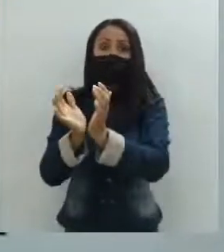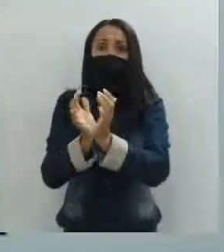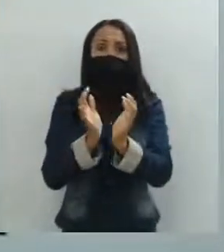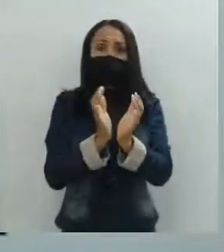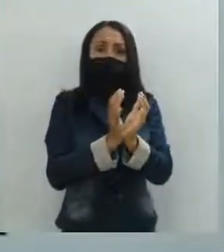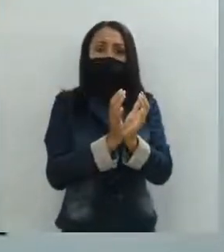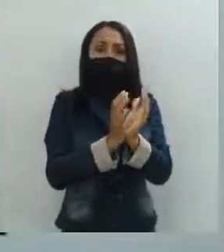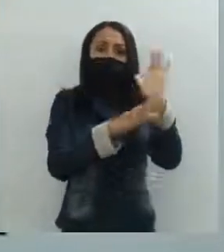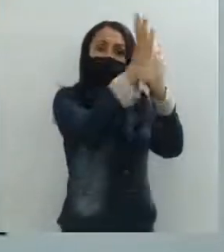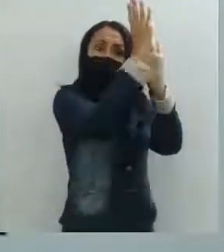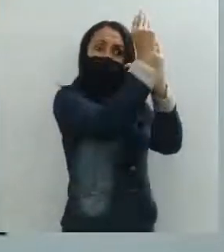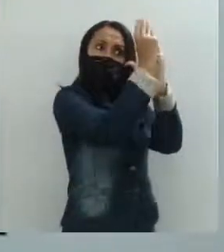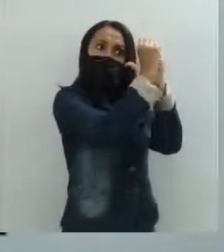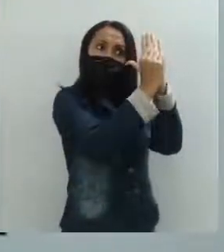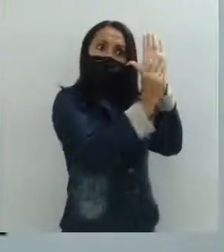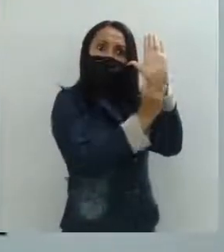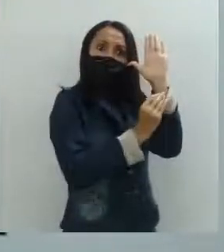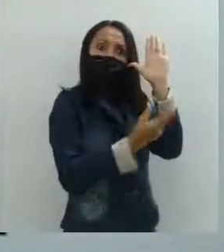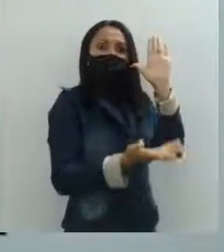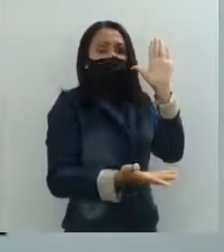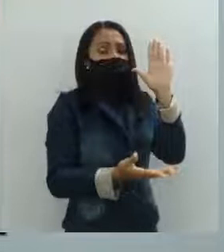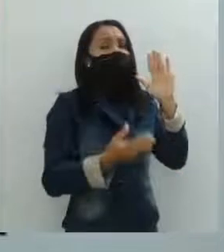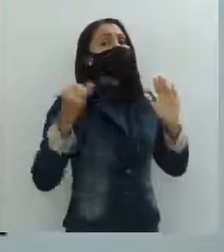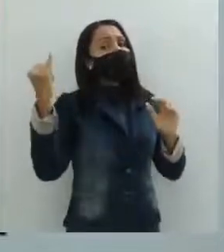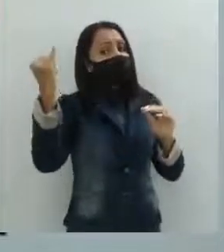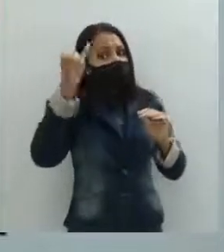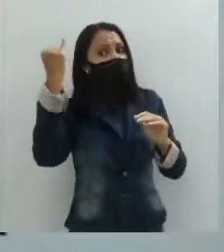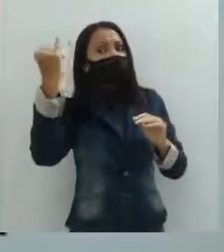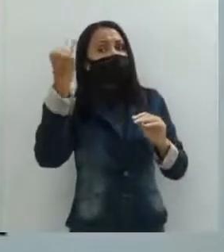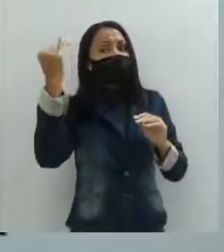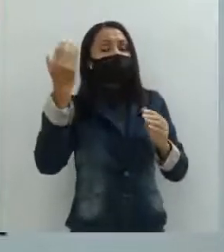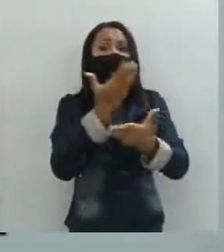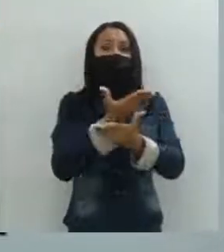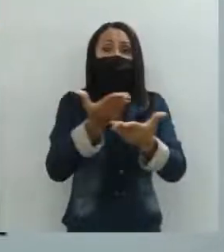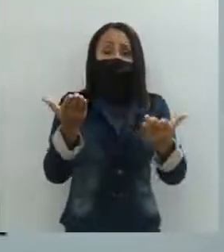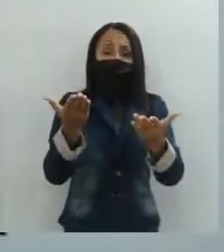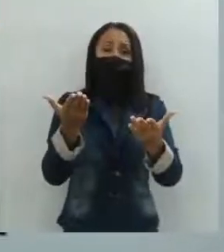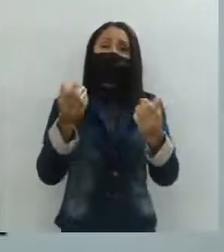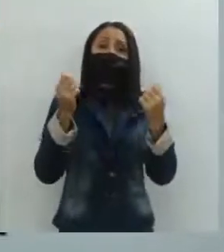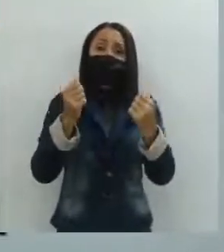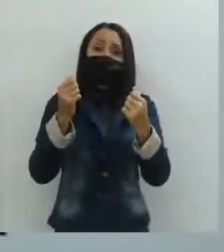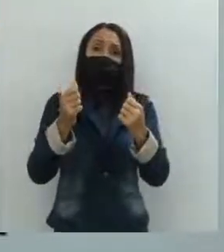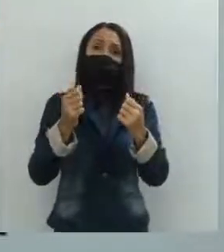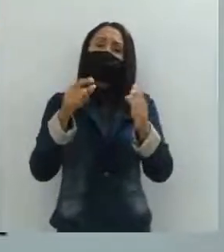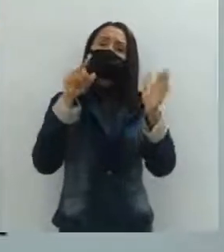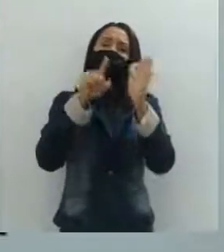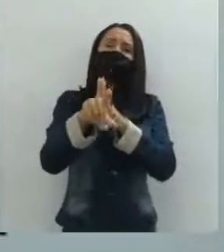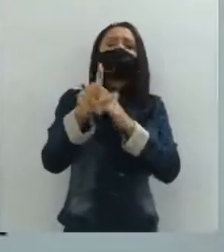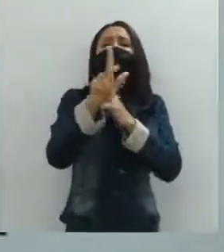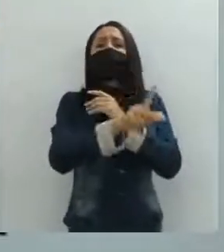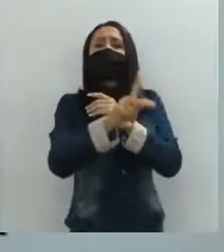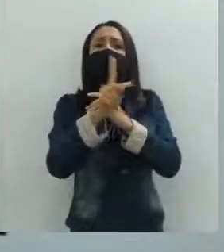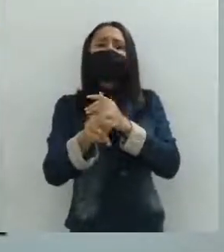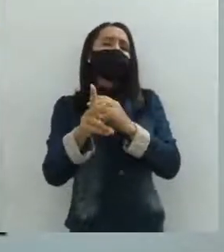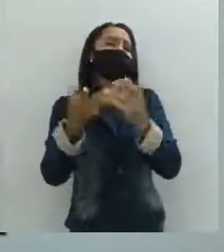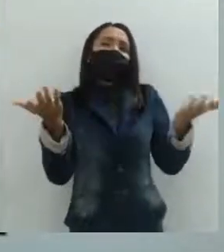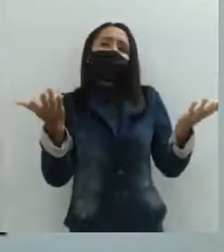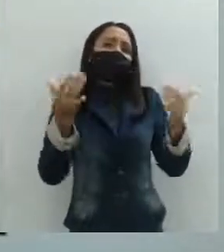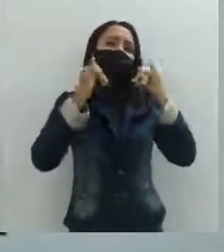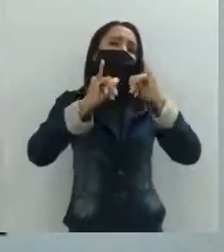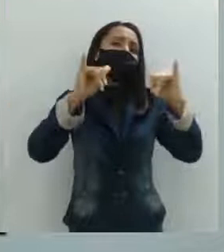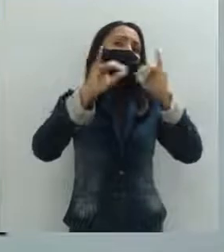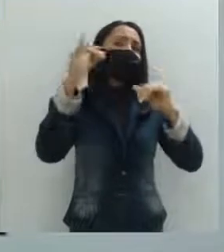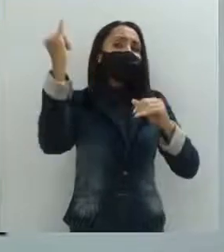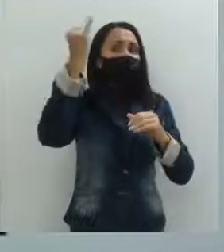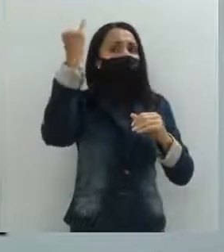colocá-las num texto. Isso aí é muito importante. E vocês podem me perguntar, professor, quais são as notícias